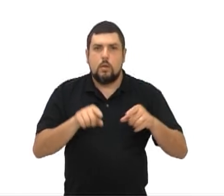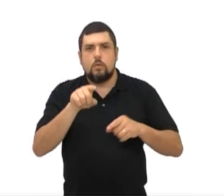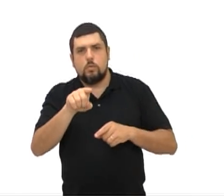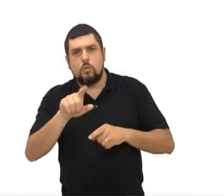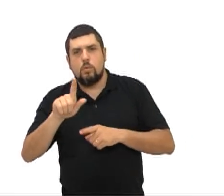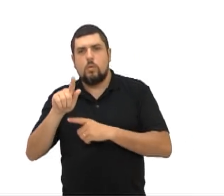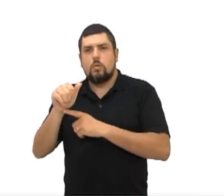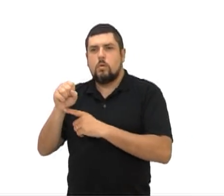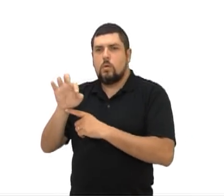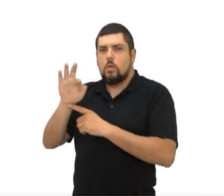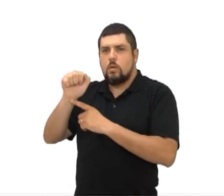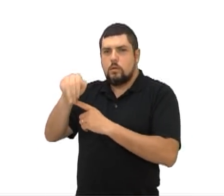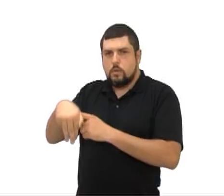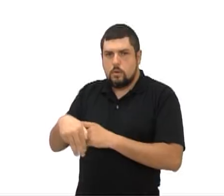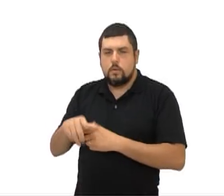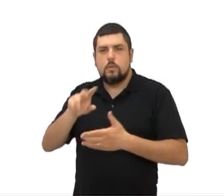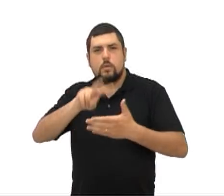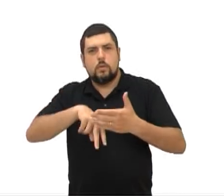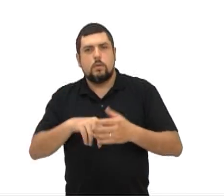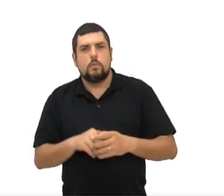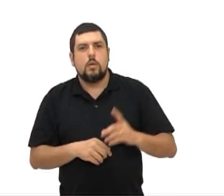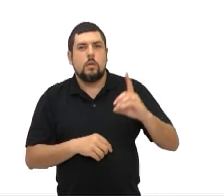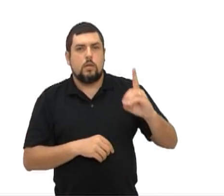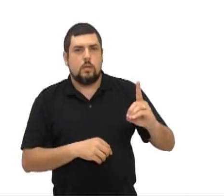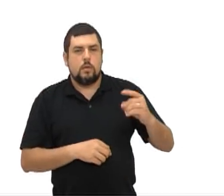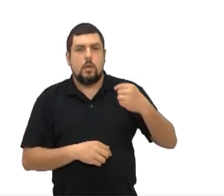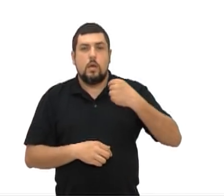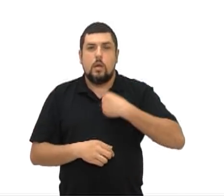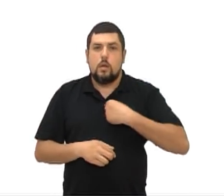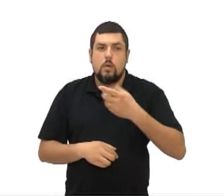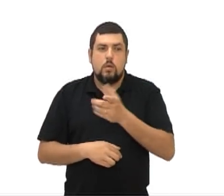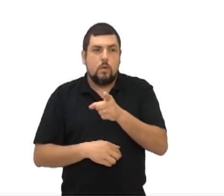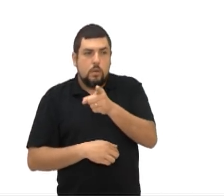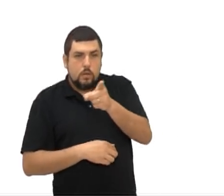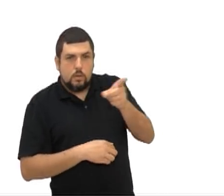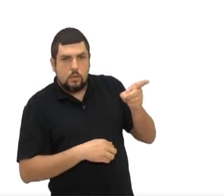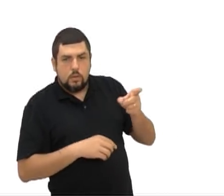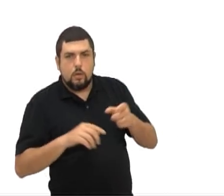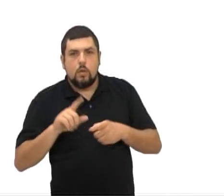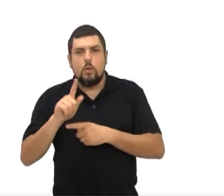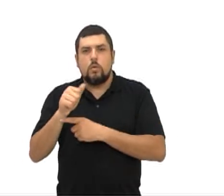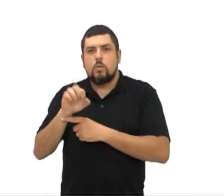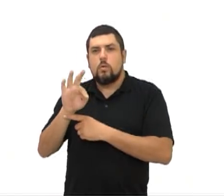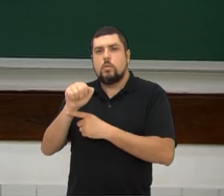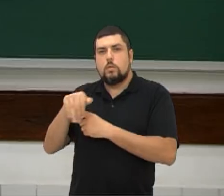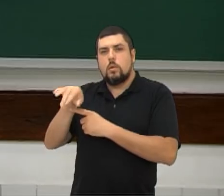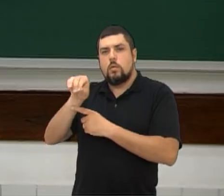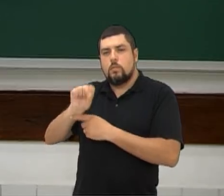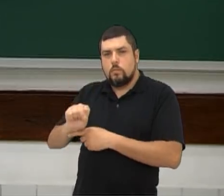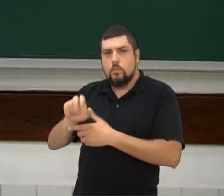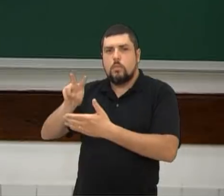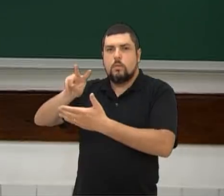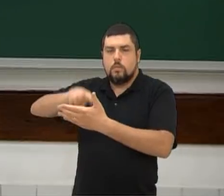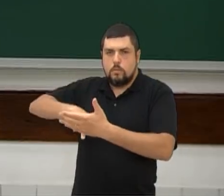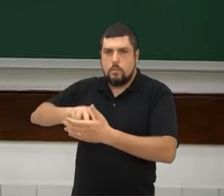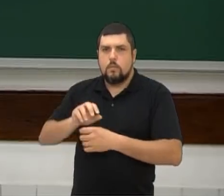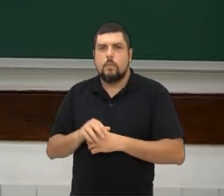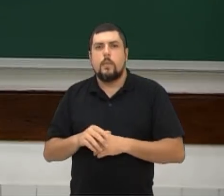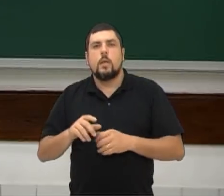gostam de ler. E letra D, eu e eles gostamos de ler. Vou dar um tempinho para